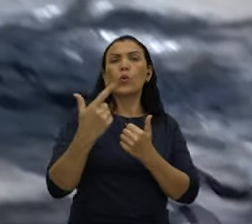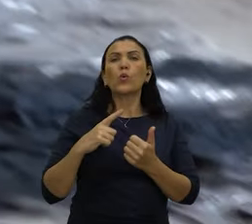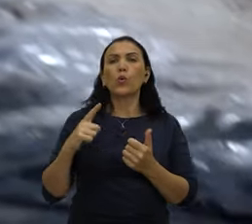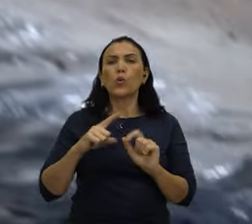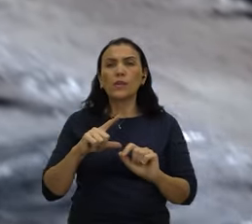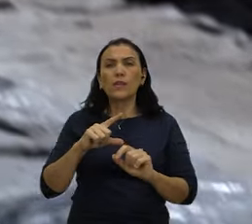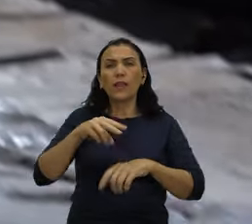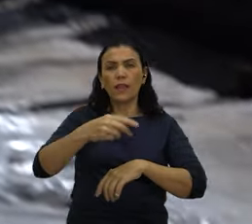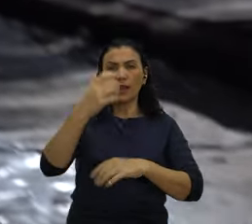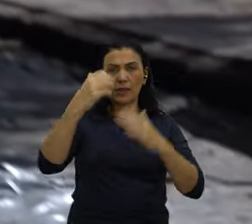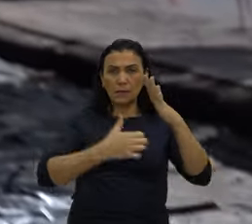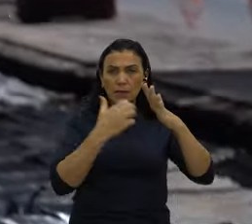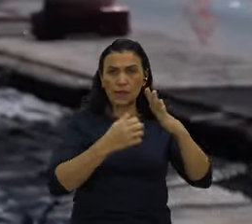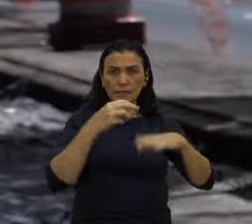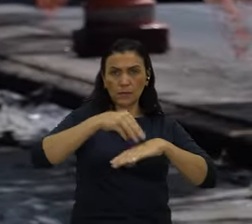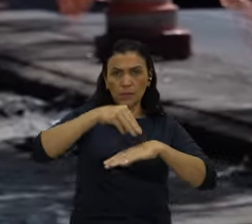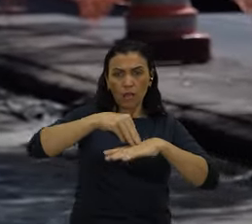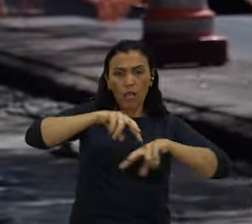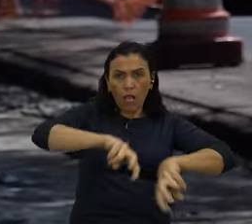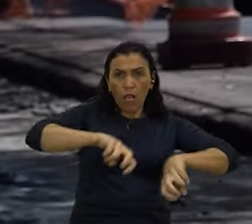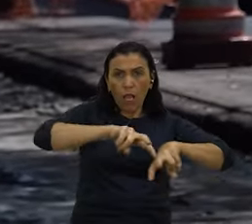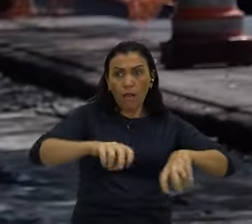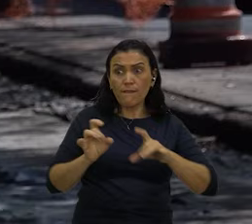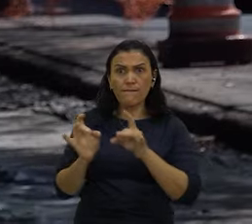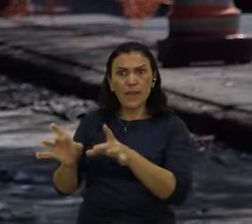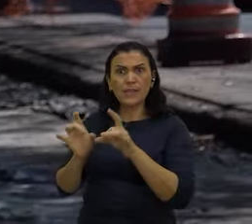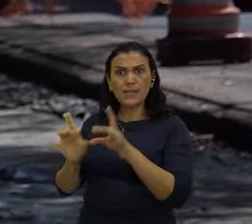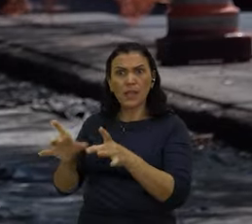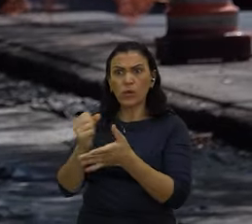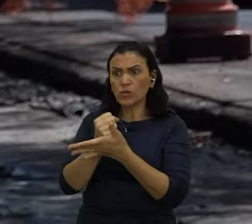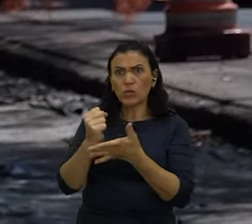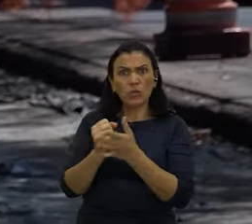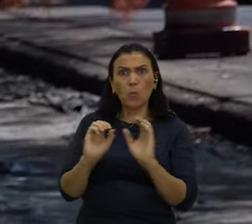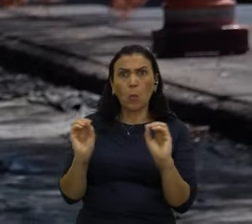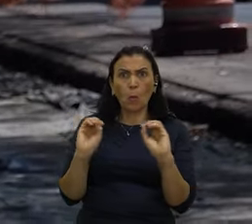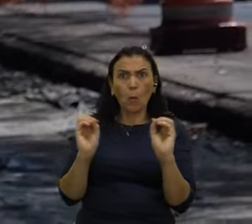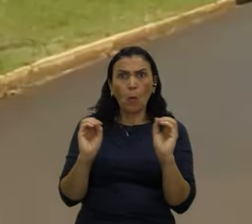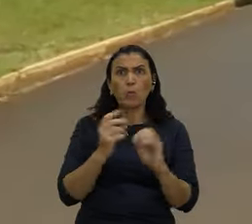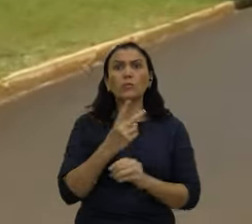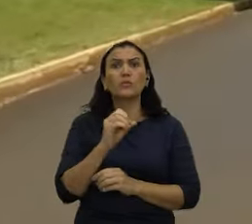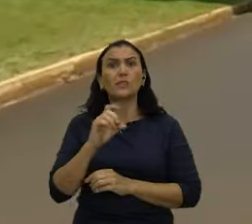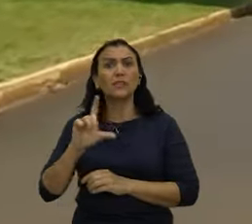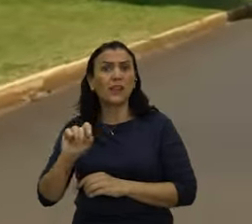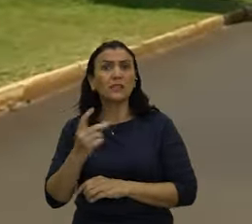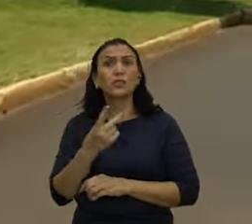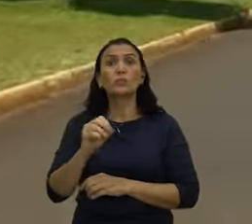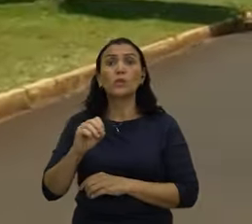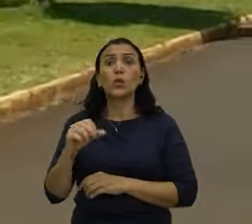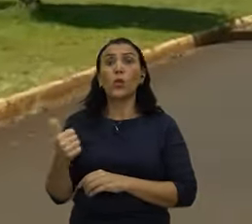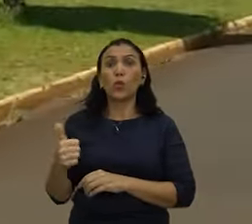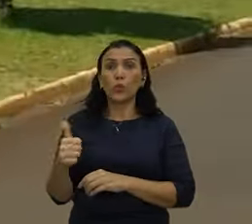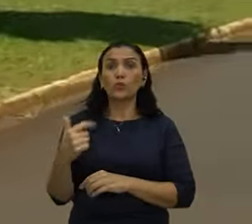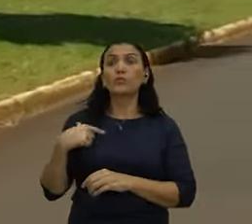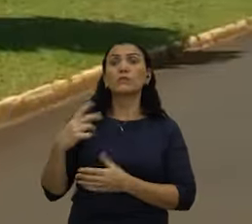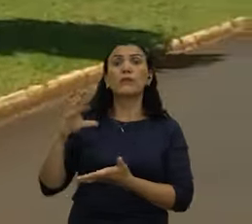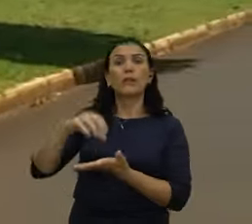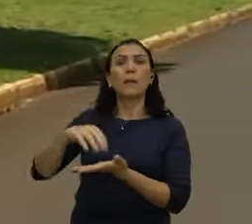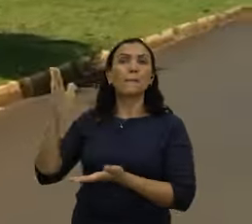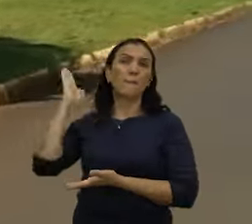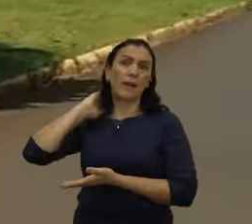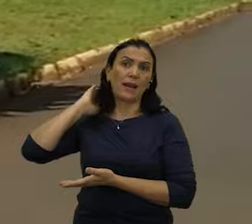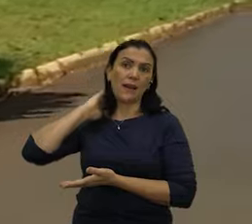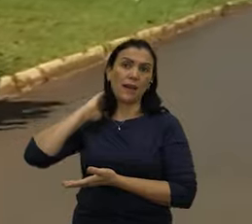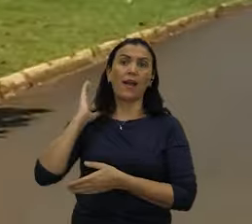Uma mineradora extraiu e vendeu basalto sem autorização entre 2010 e 2011 no município de Candói,